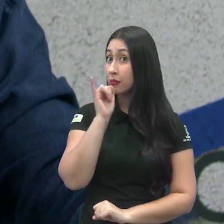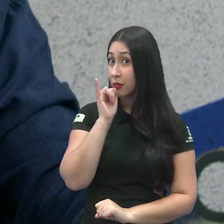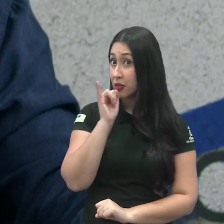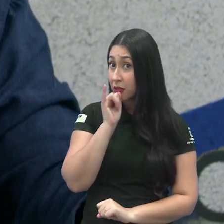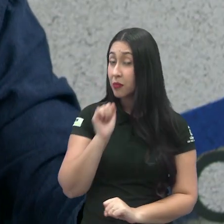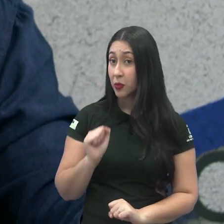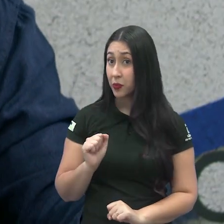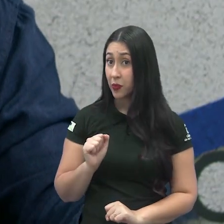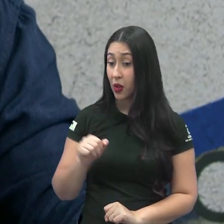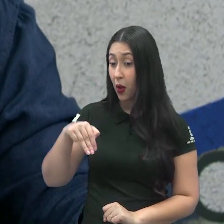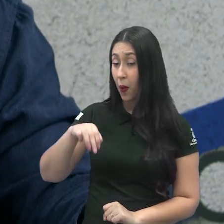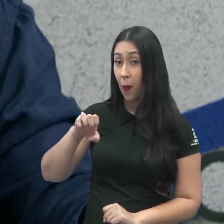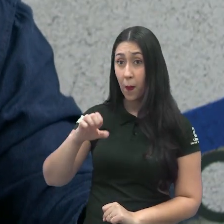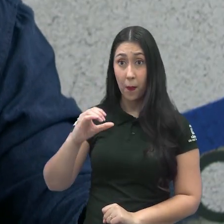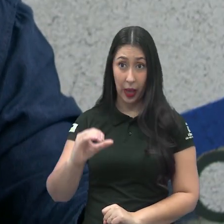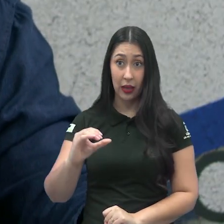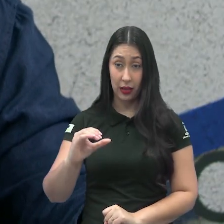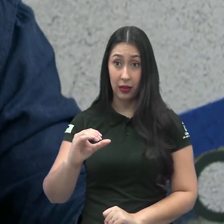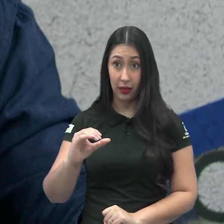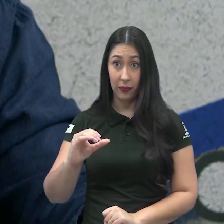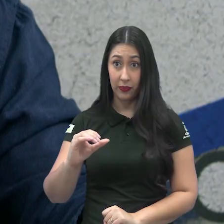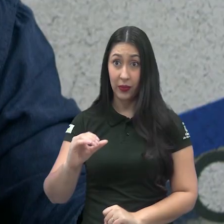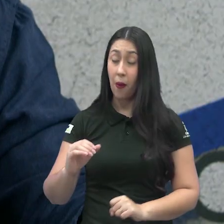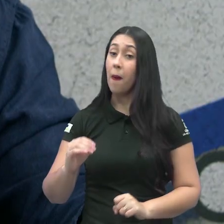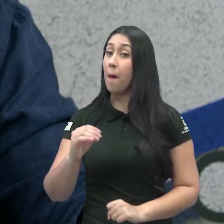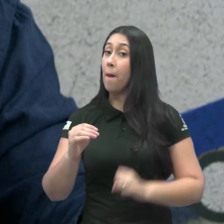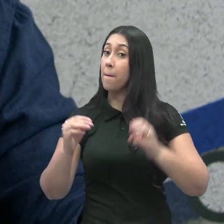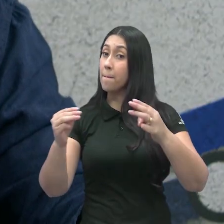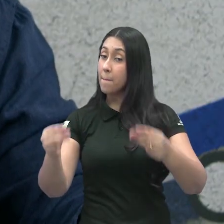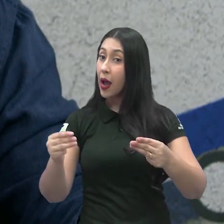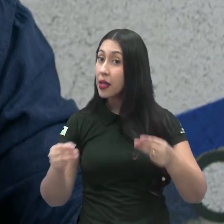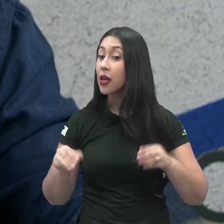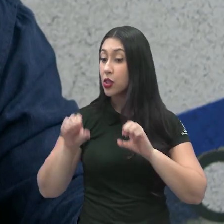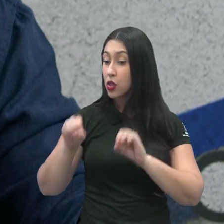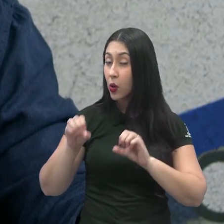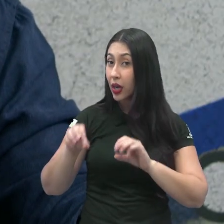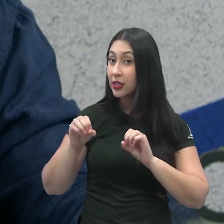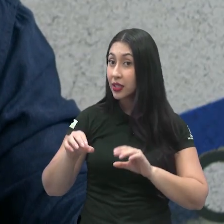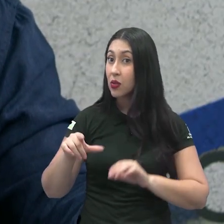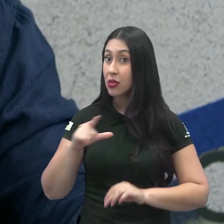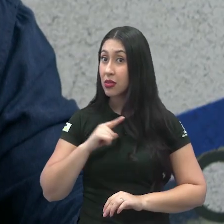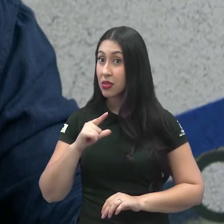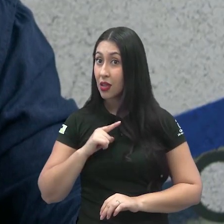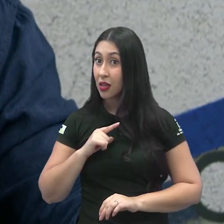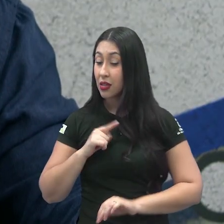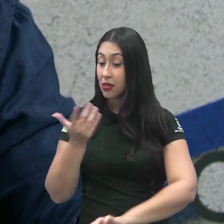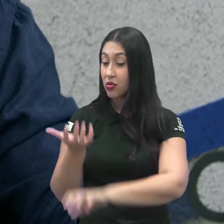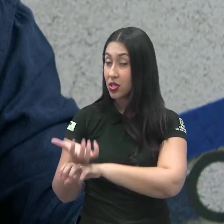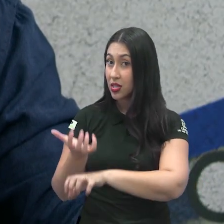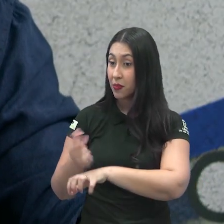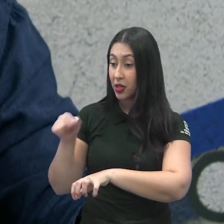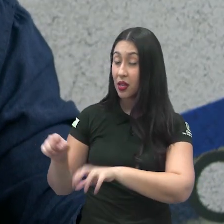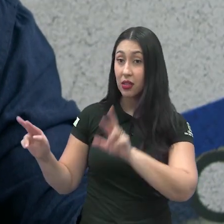exemplo em relação a isso é que o MEC, o Ministério da Educação, colocou nas diretrizes básicas do currículo de Relações Internacionais que